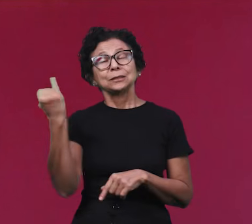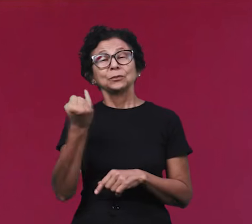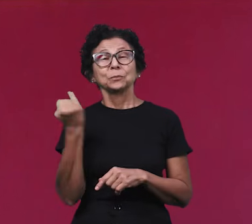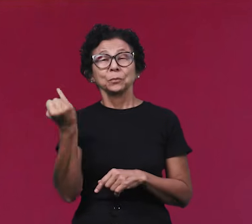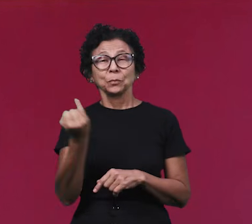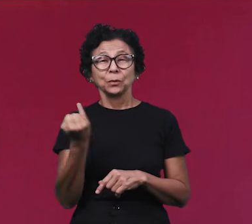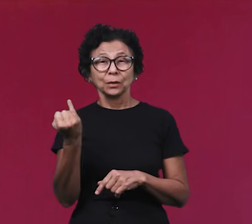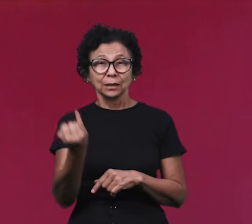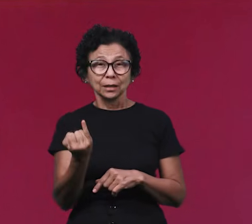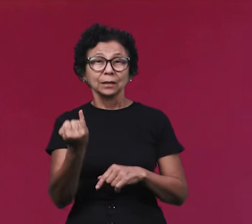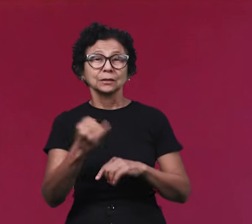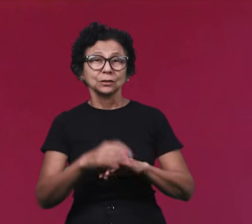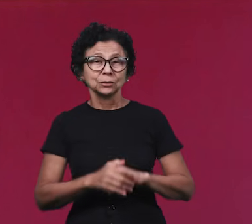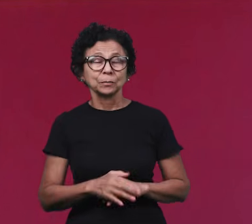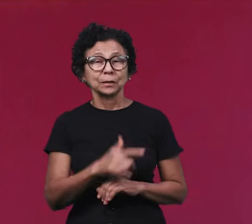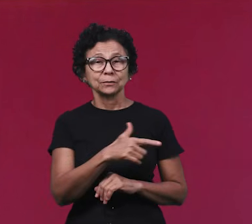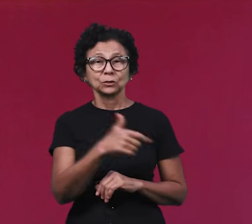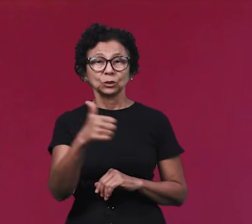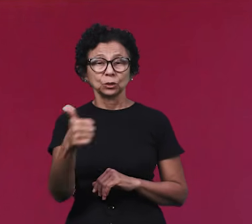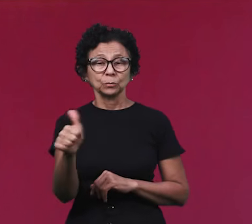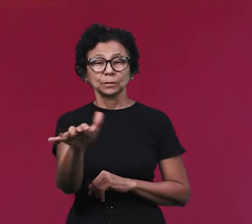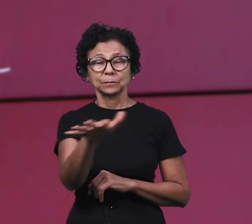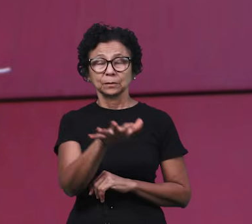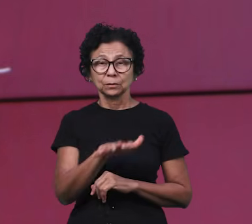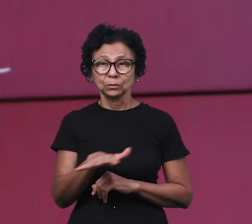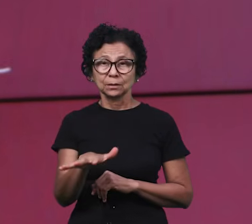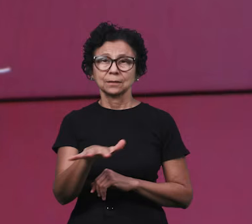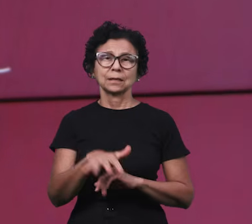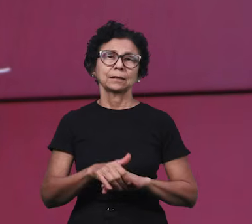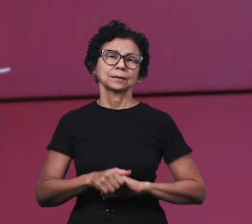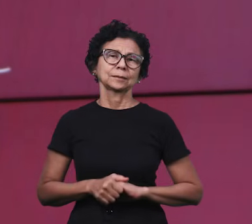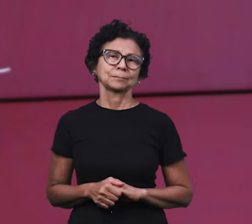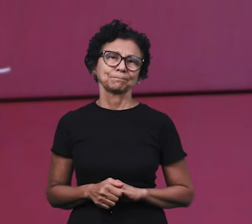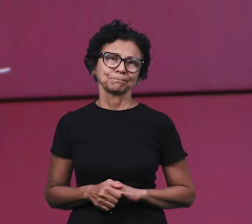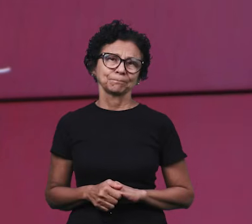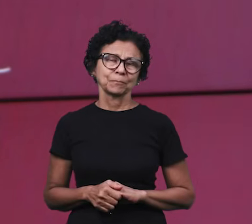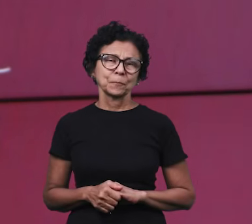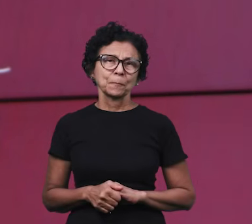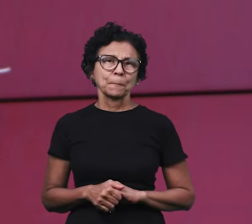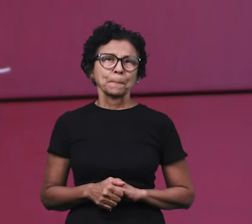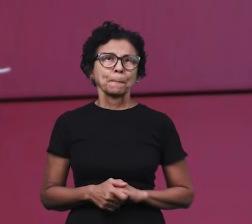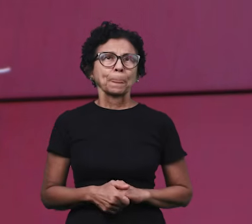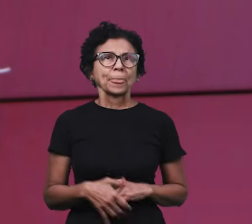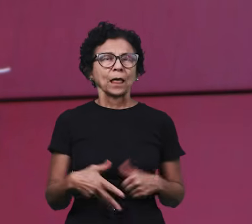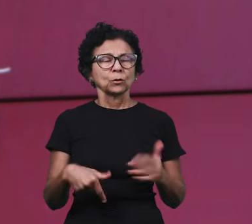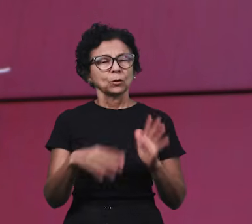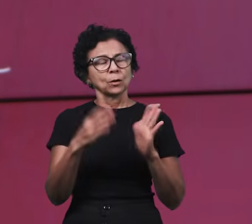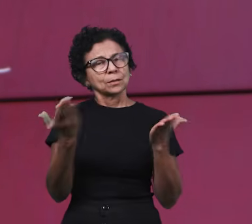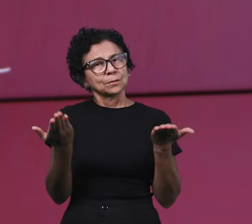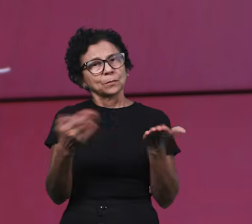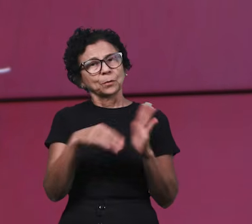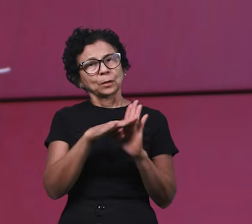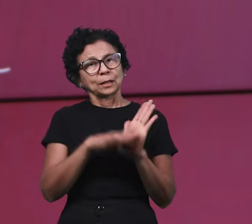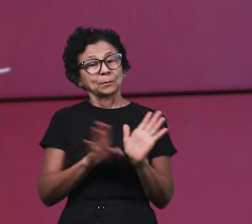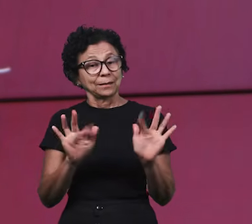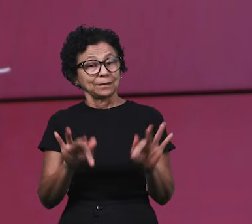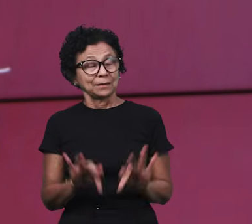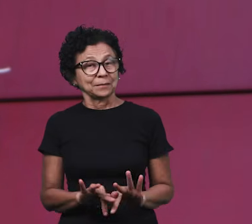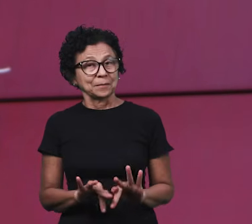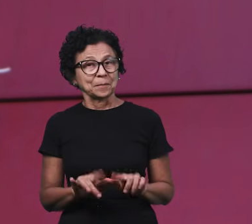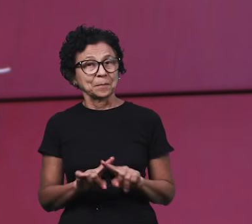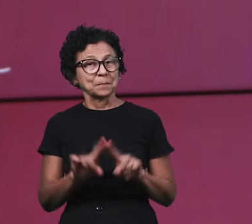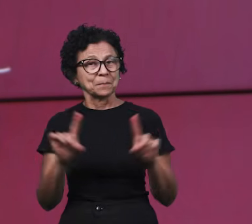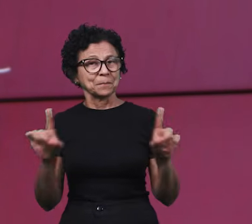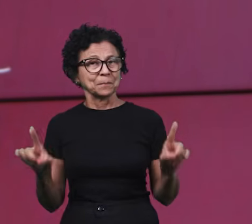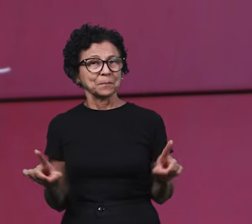mais de 20 mil pessoas nas áreas atingidas. Nossa edição termina por aqui, mas nós deixamos você